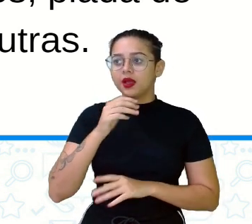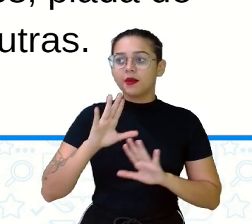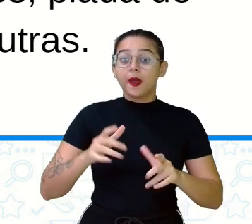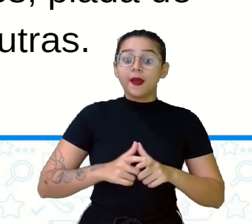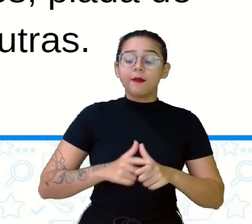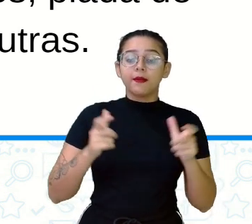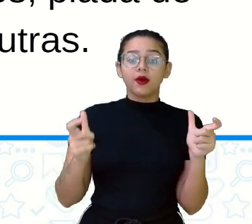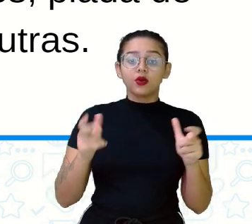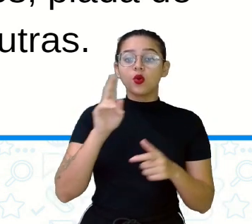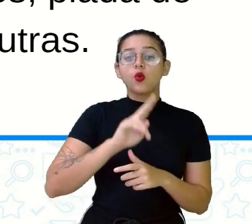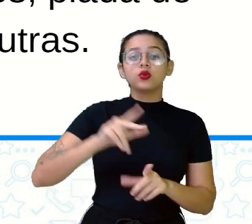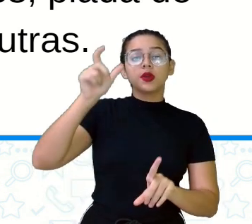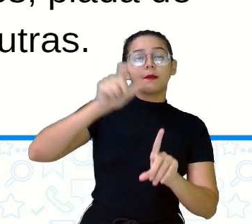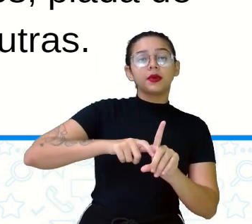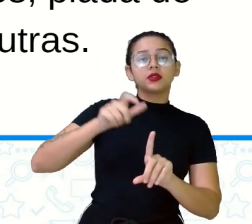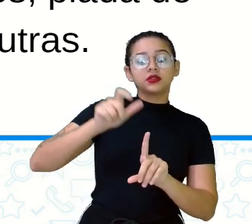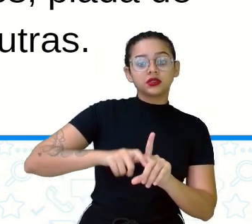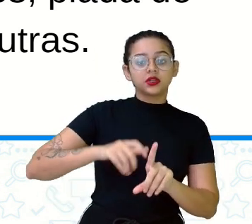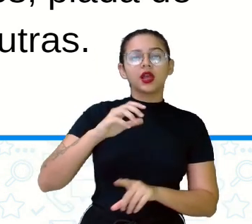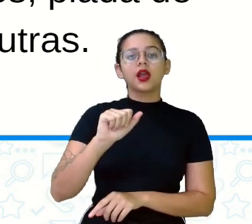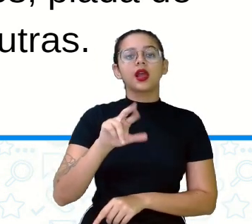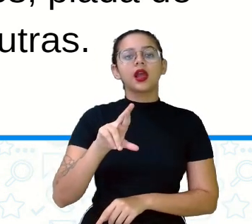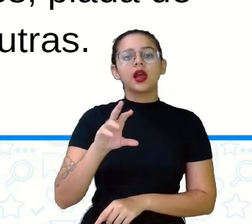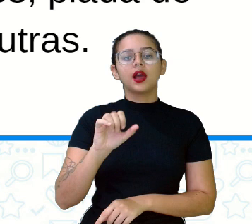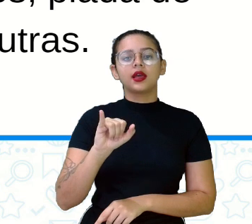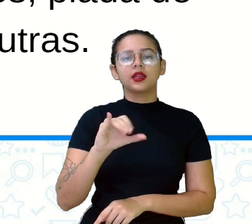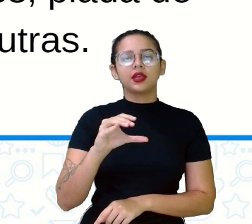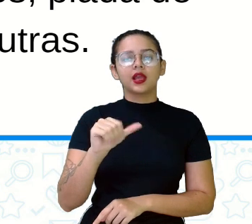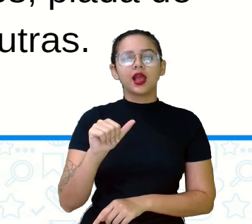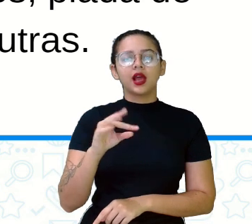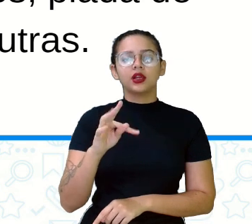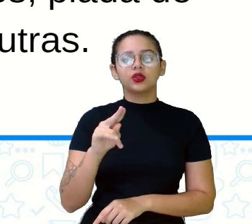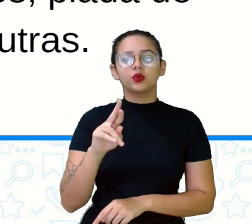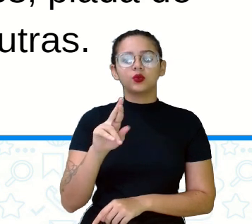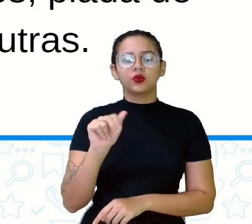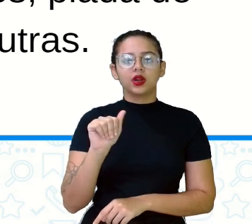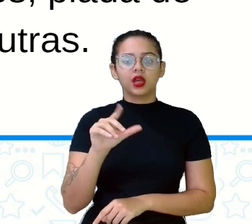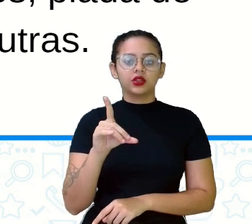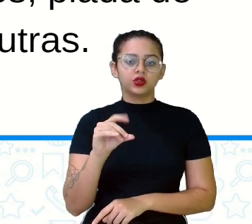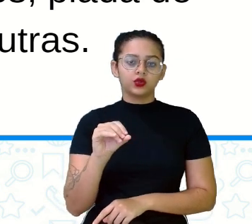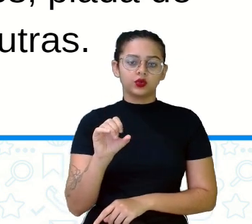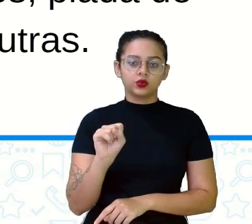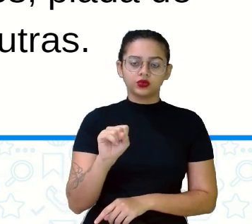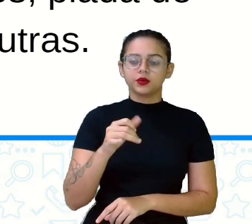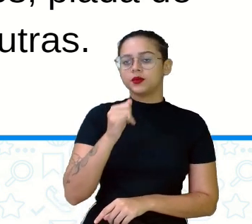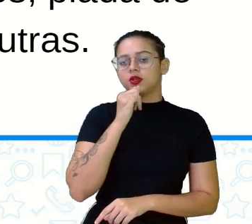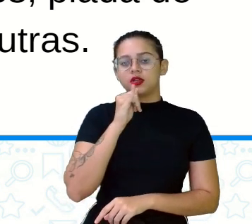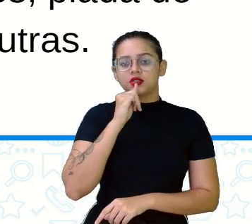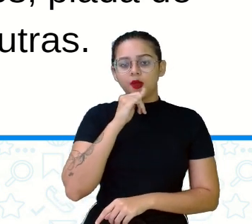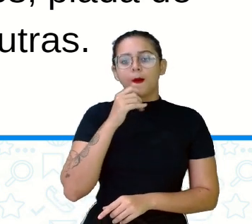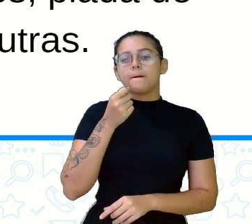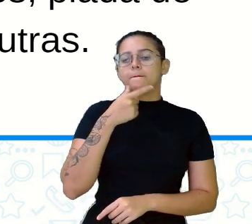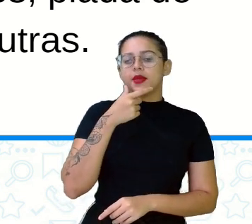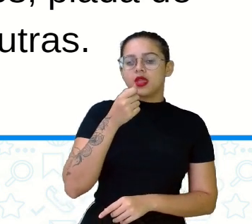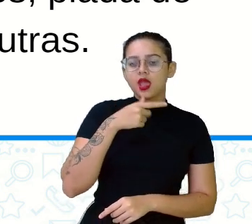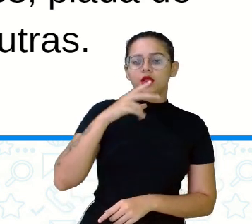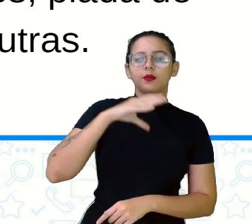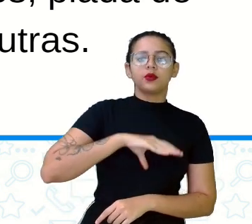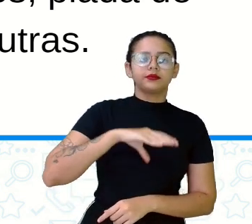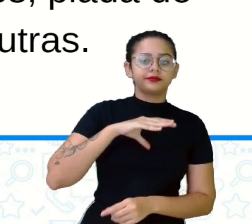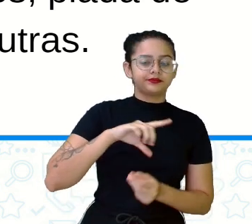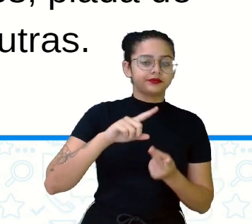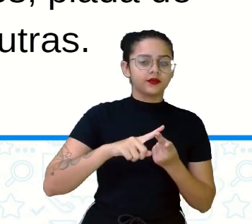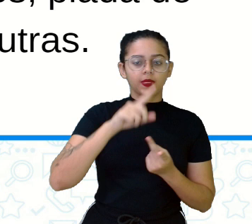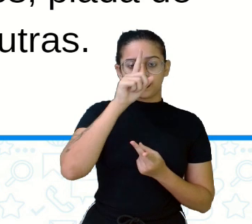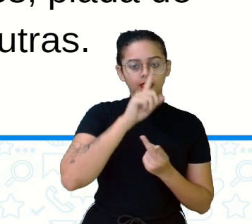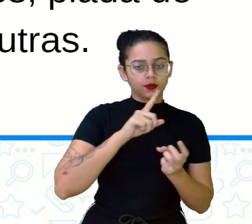utilizam personagens caricaturados. Por exemplo, a famosa piada do português, piada de loiras, piada